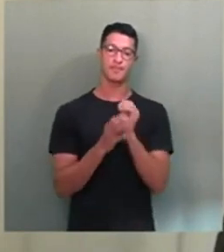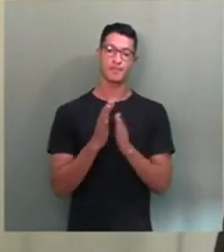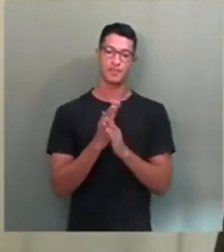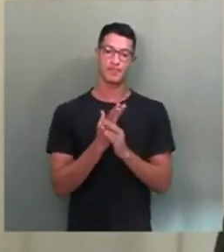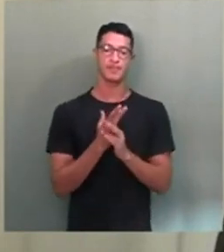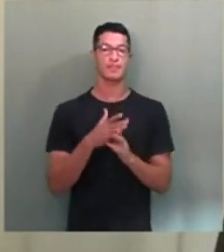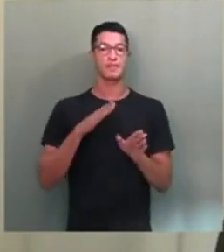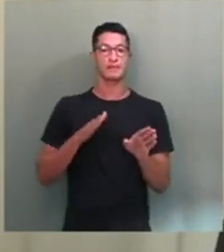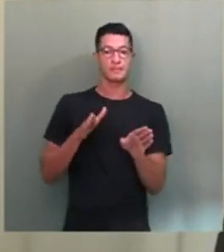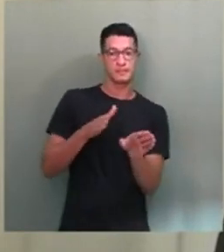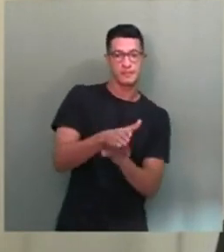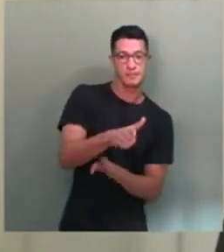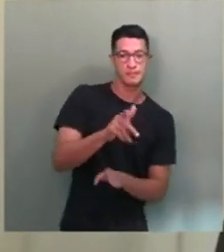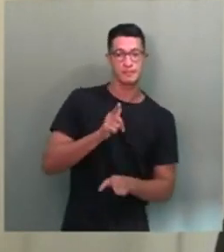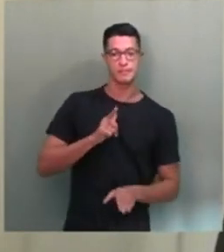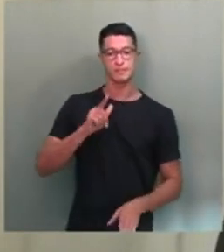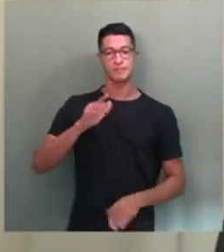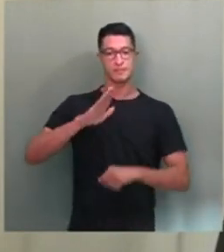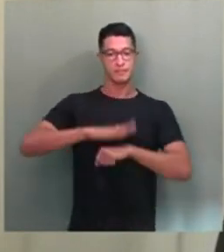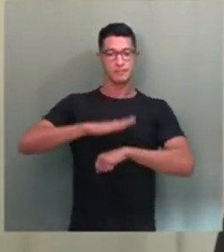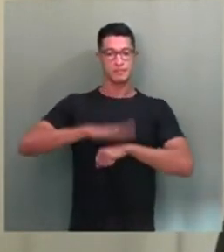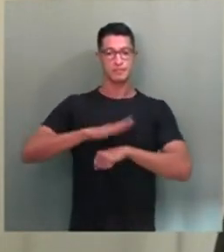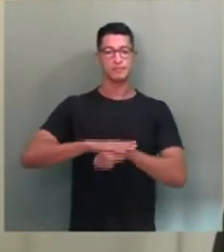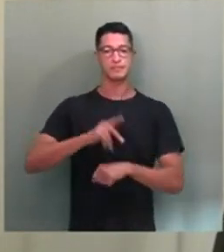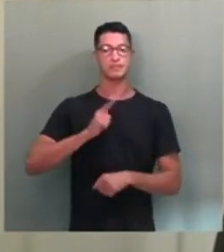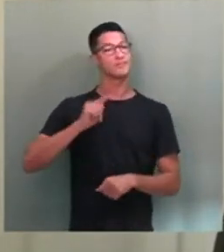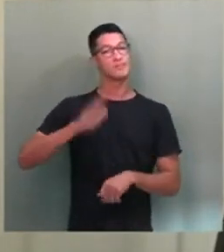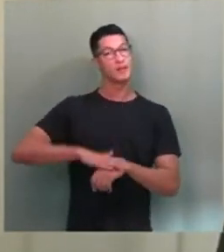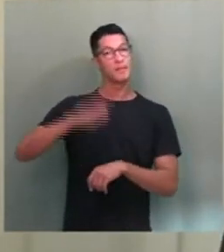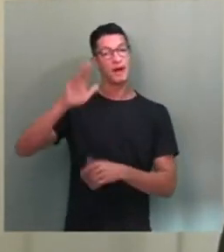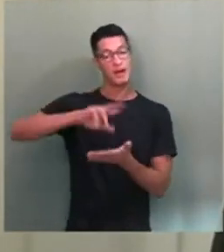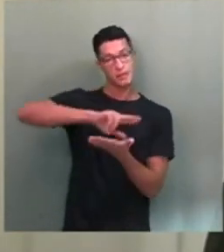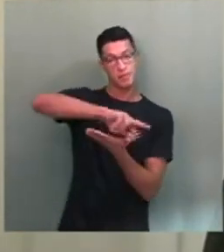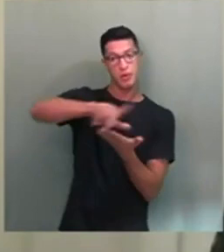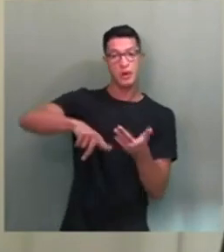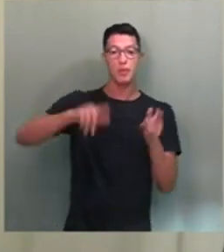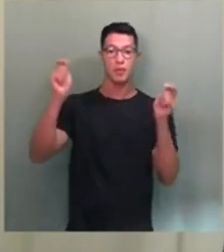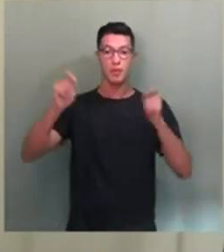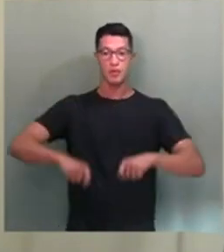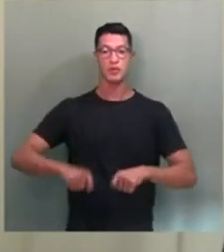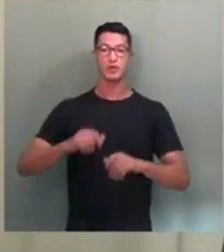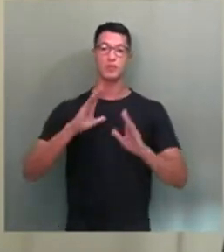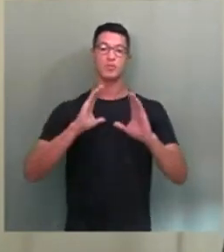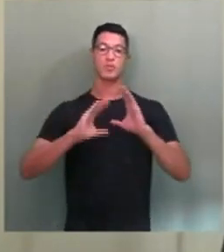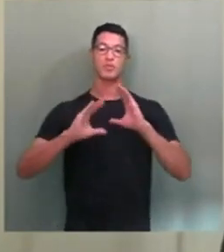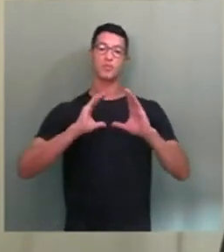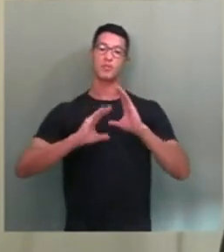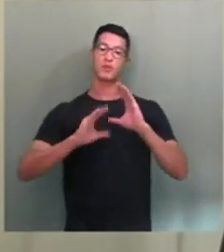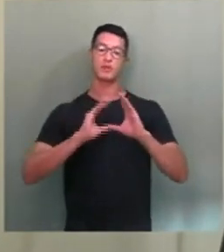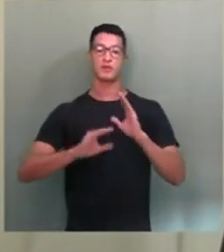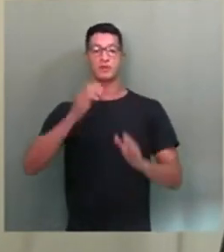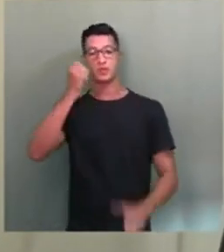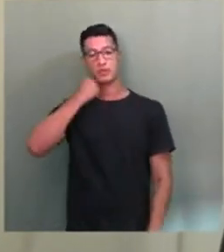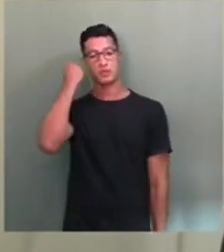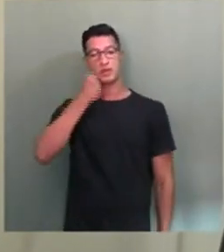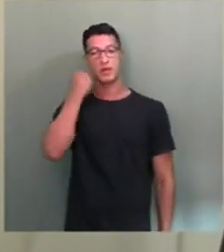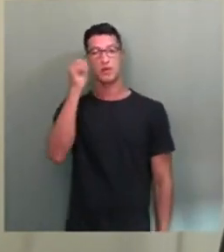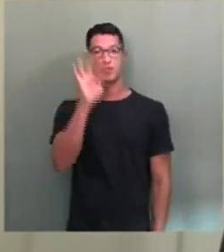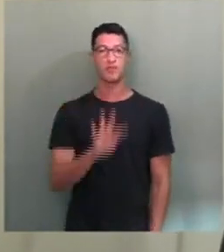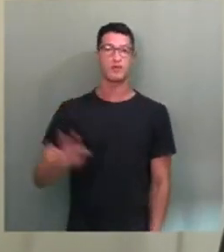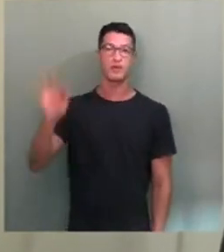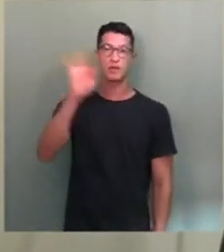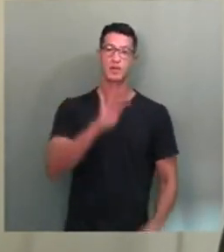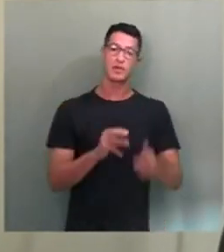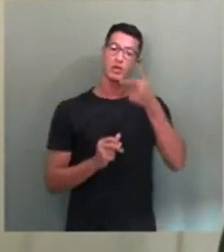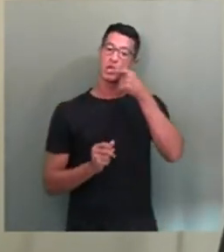Com a orientação editorial de fazer a cobertura mais plural possível, os veículos de comunicação do Senado Federal